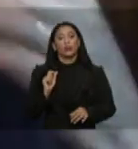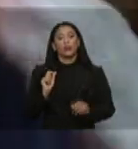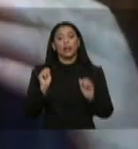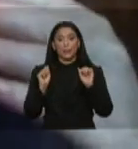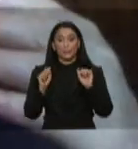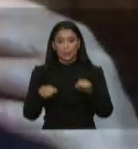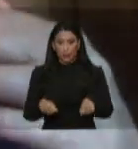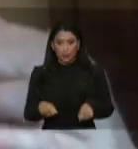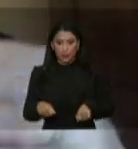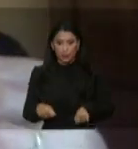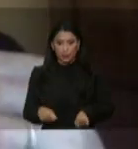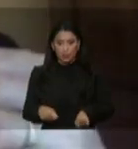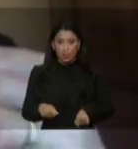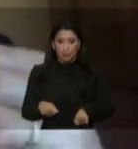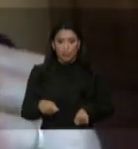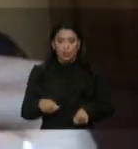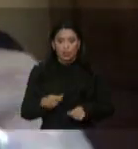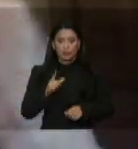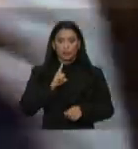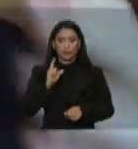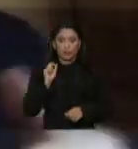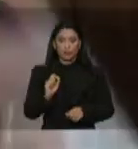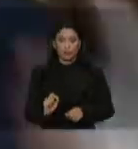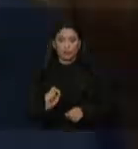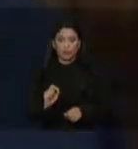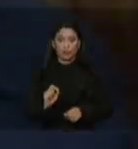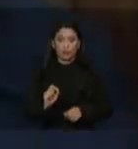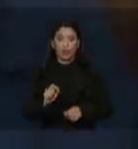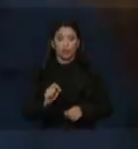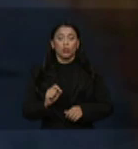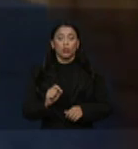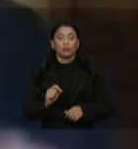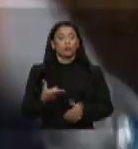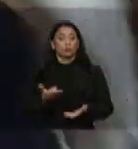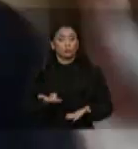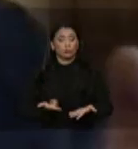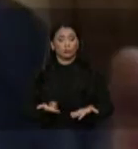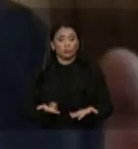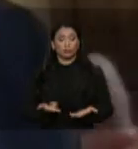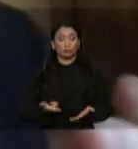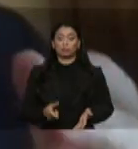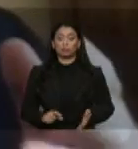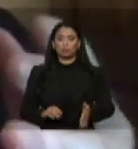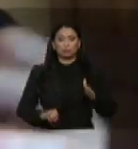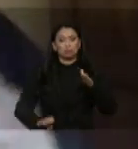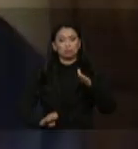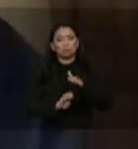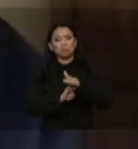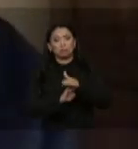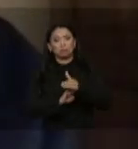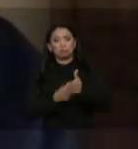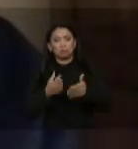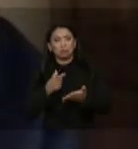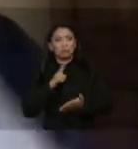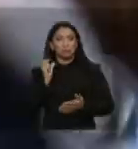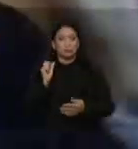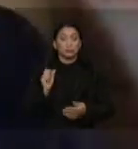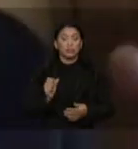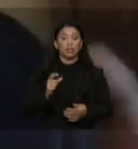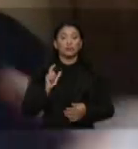a possibilidade do Estado de um determinado estado seja ele qual for de